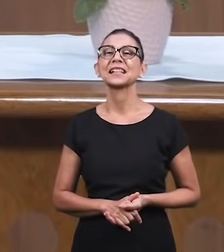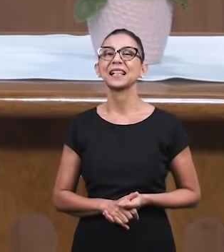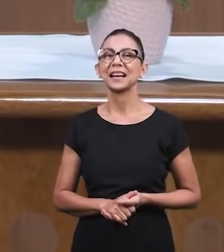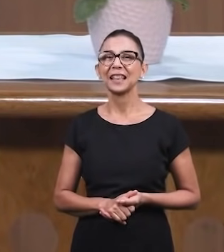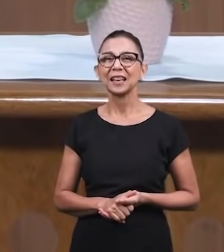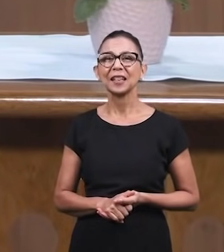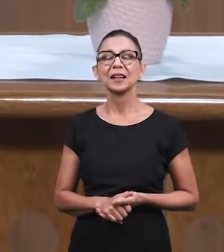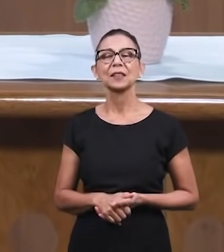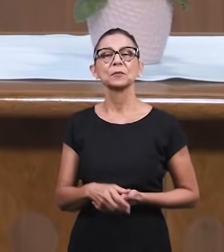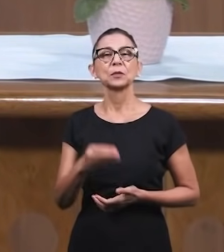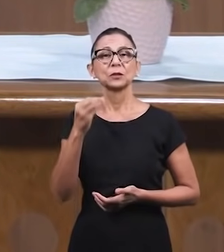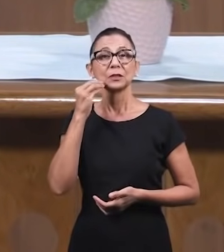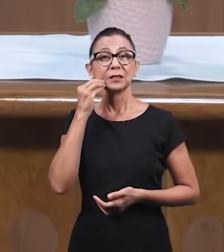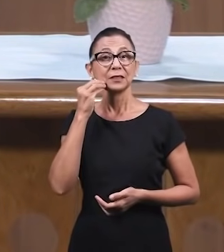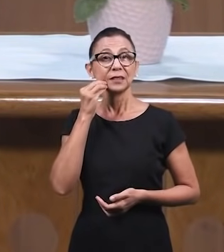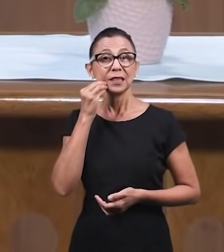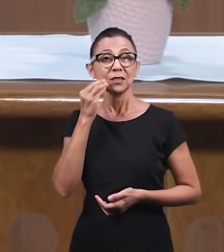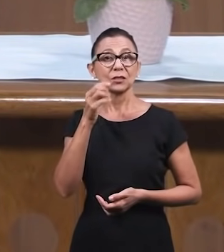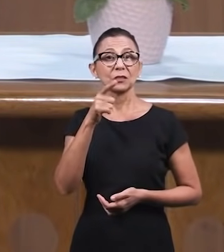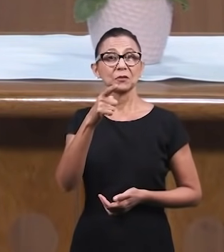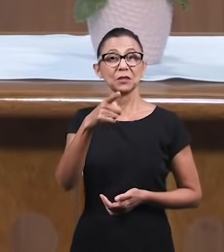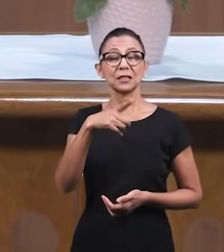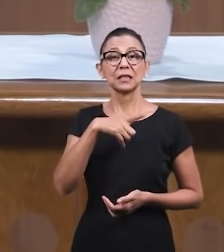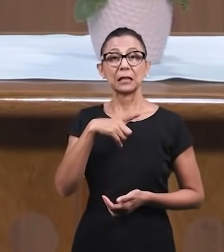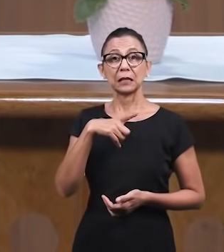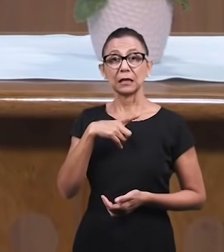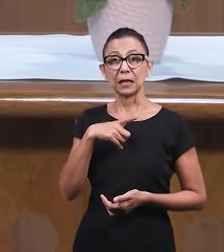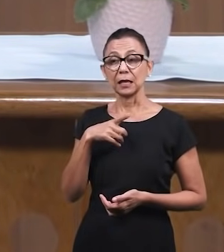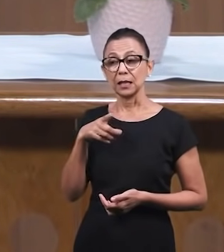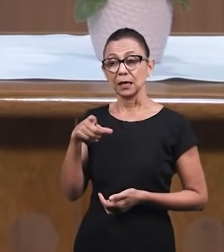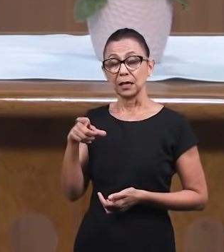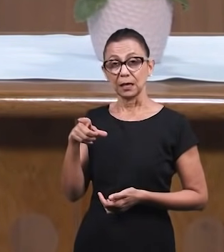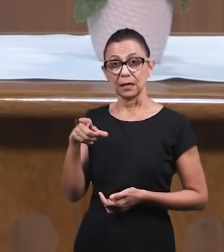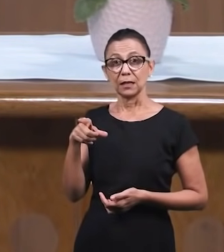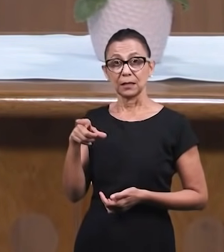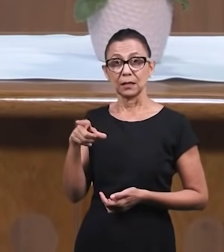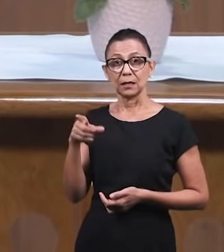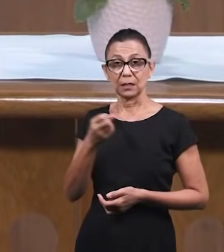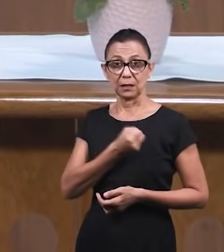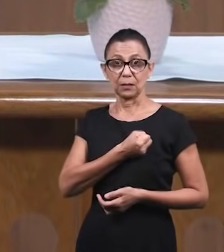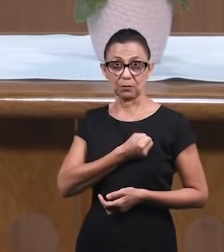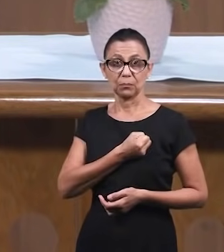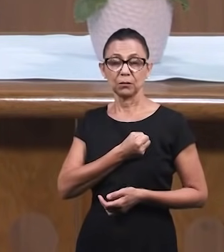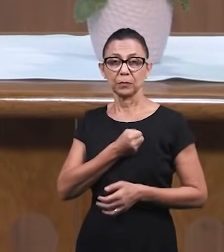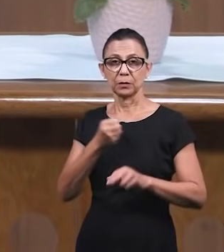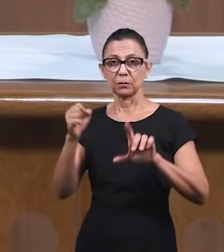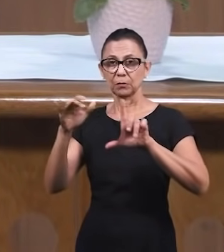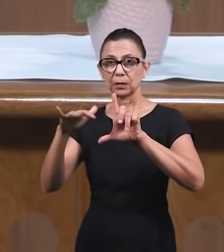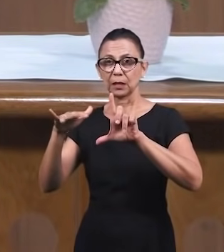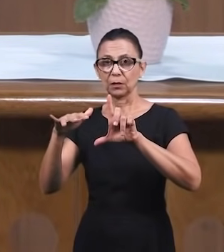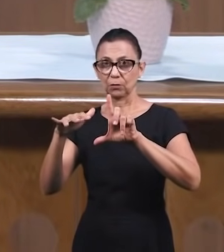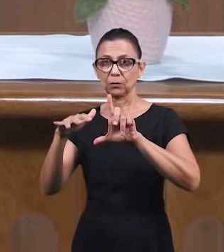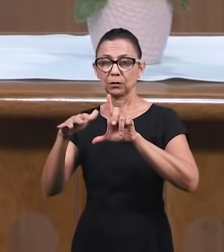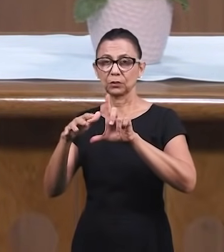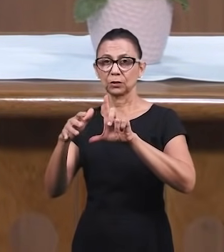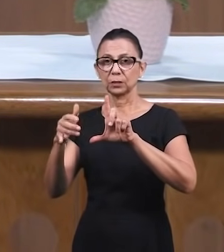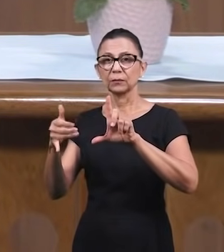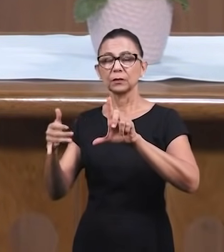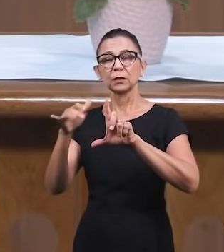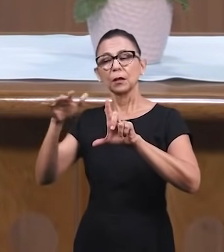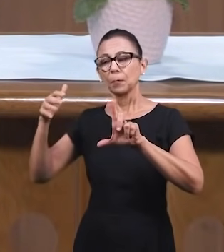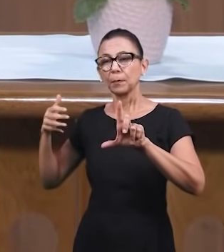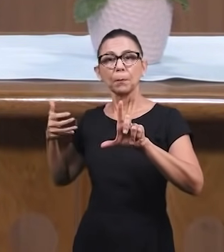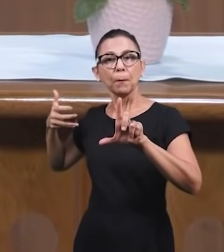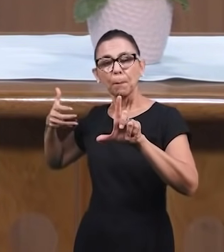uma oportunidade que você tem. E você pode guardar esse número se você apontar a câmera do seu celular para esse QR Code. Seu aparelho